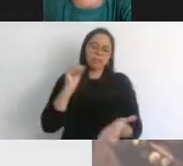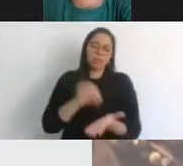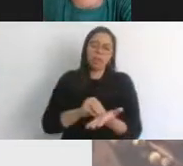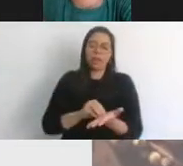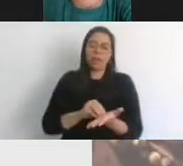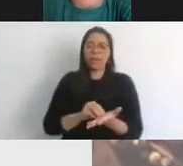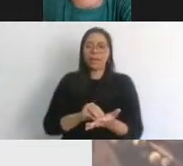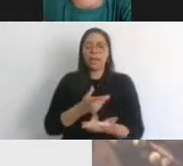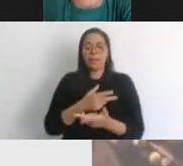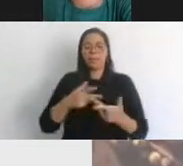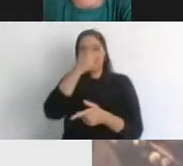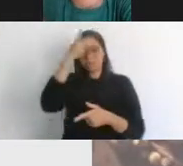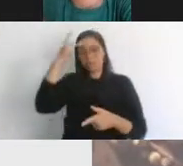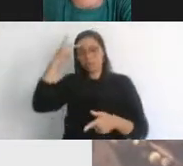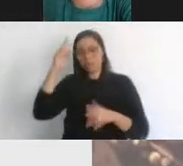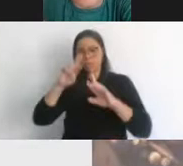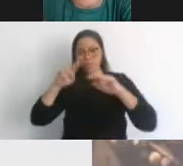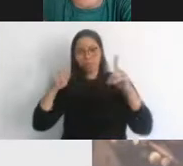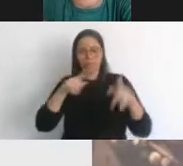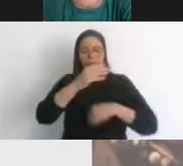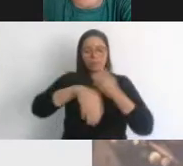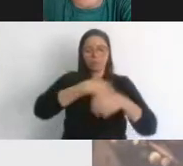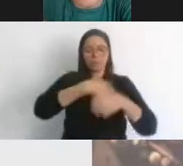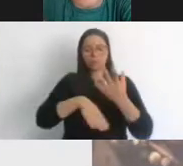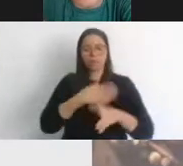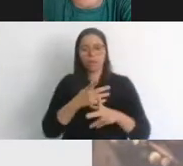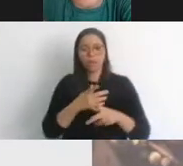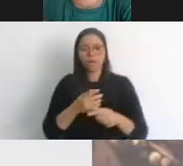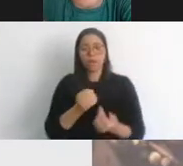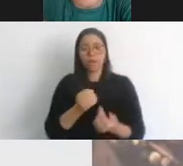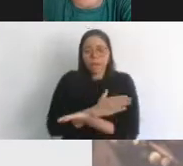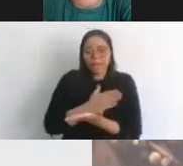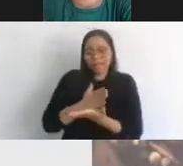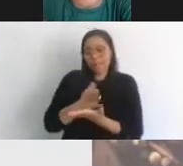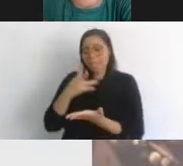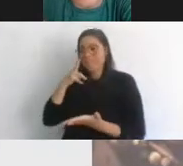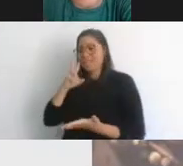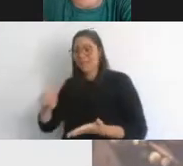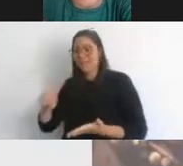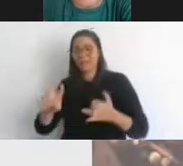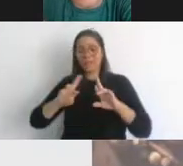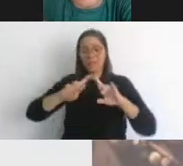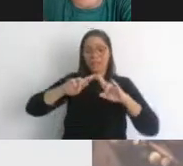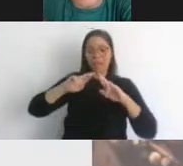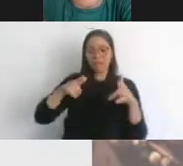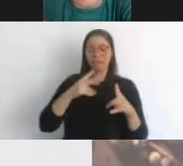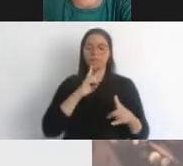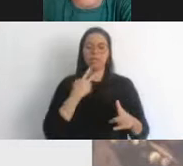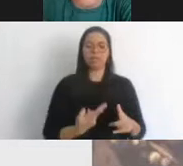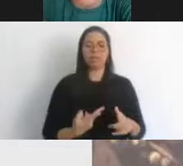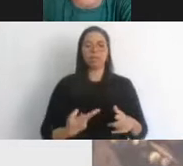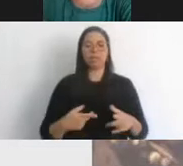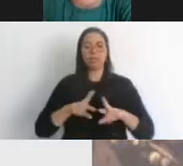são misturadas justamente para que começa a começa a haver é uma difusão de línguas diferentes de eles também não